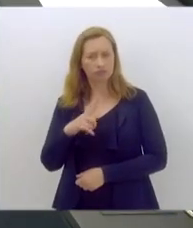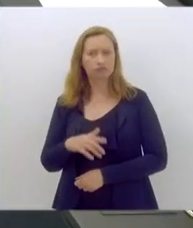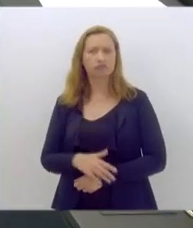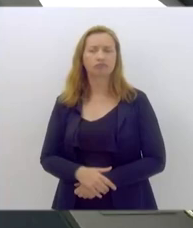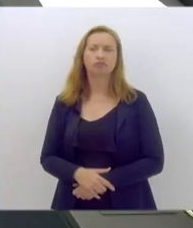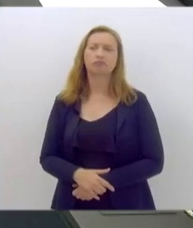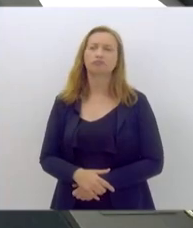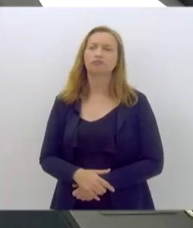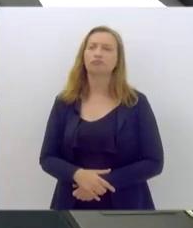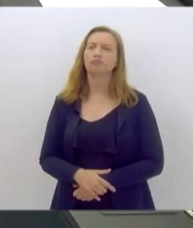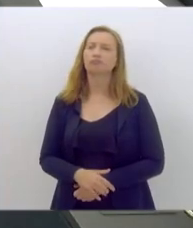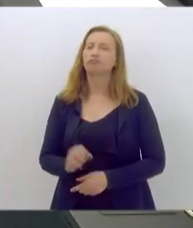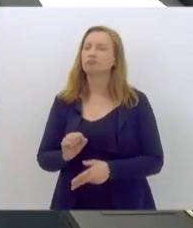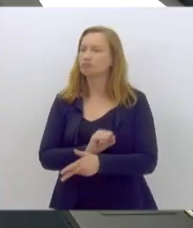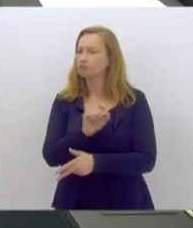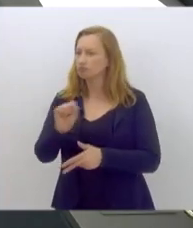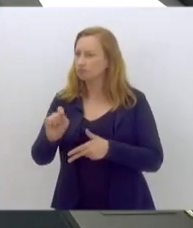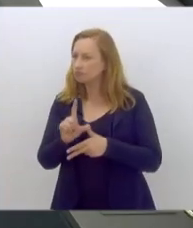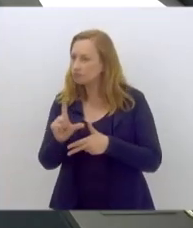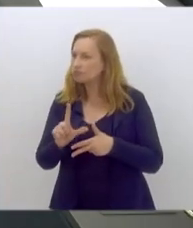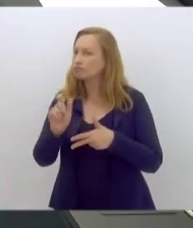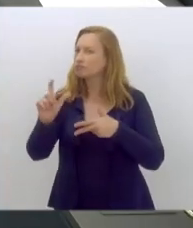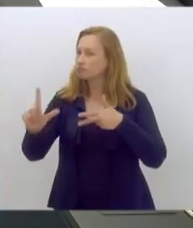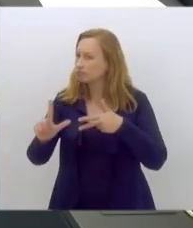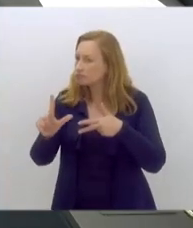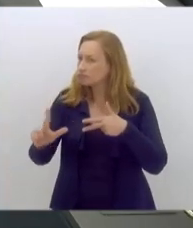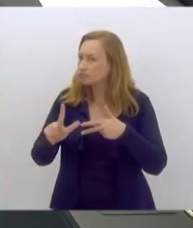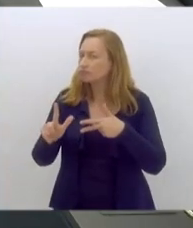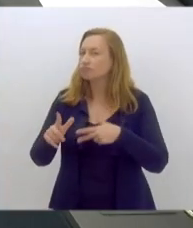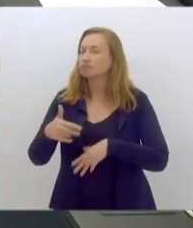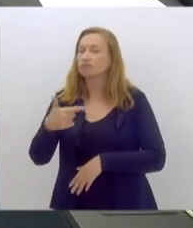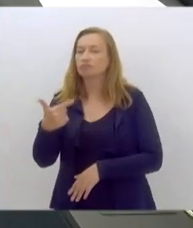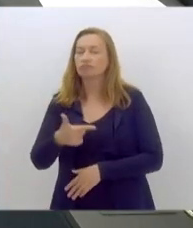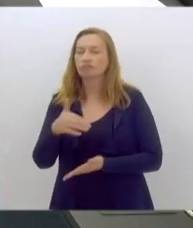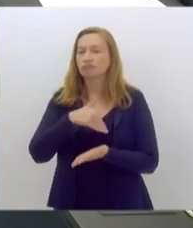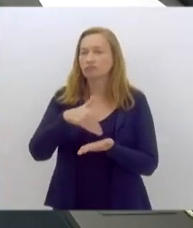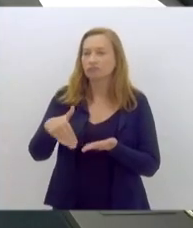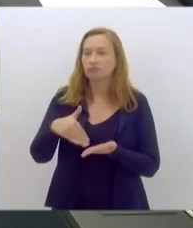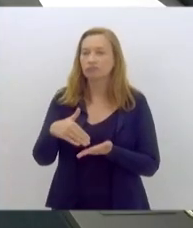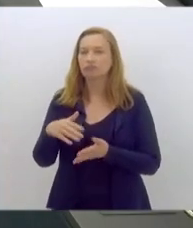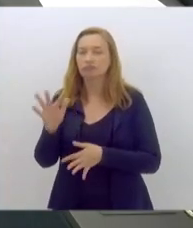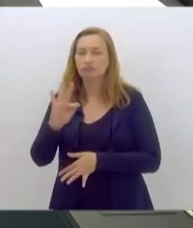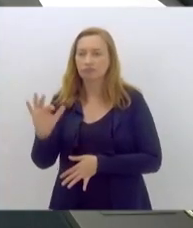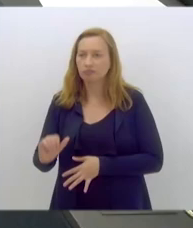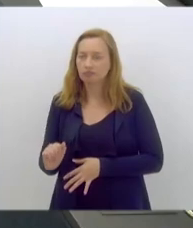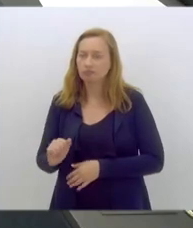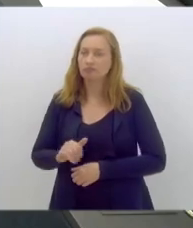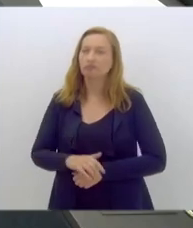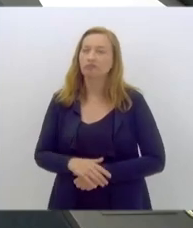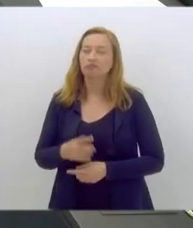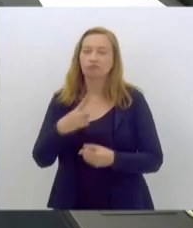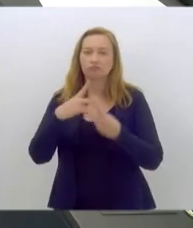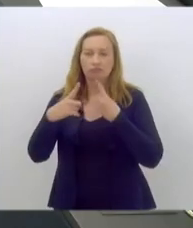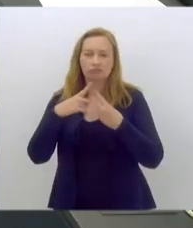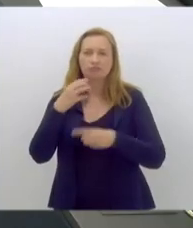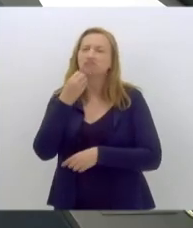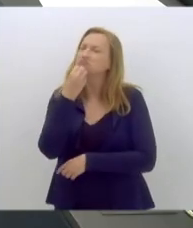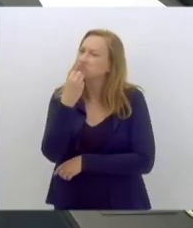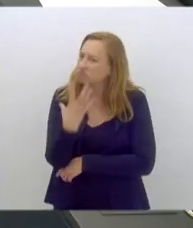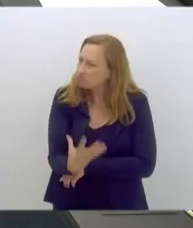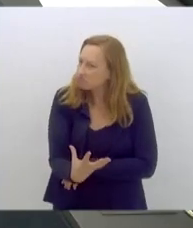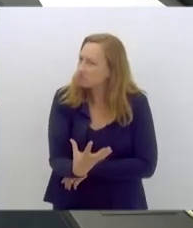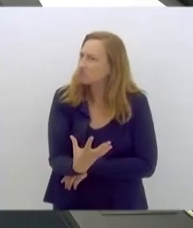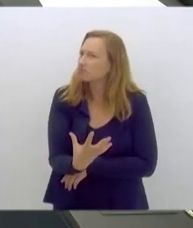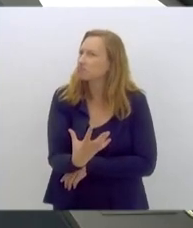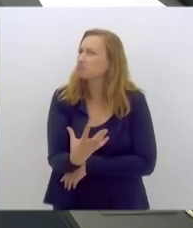existir entre executivo legislativo segundo secretário de fazenda que é um diálogo muito bom e que tem